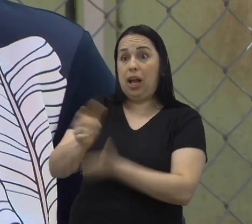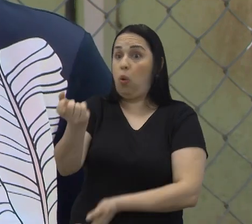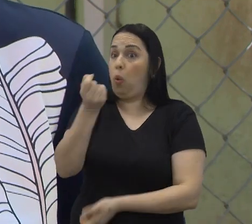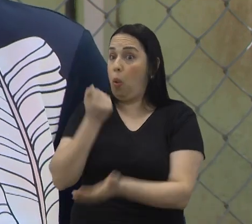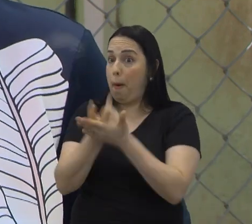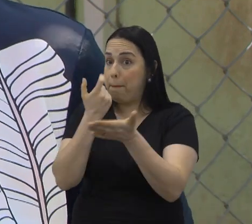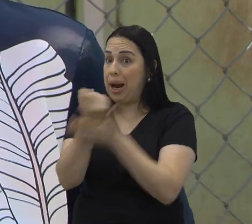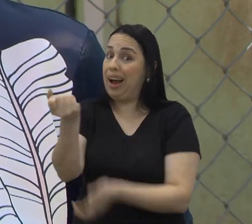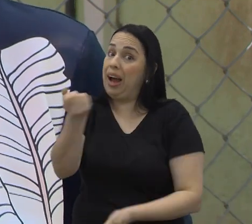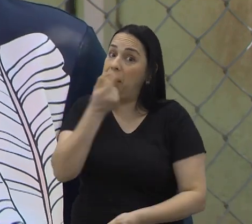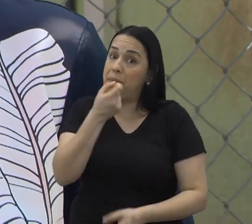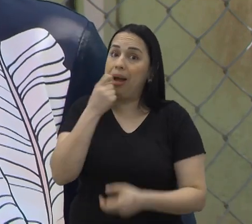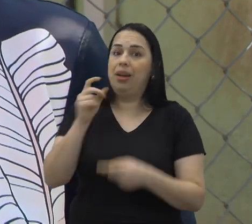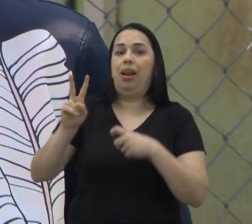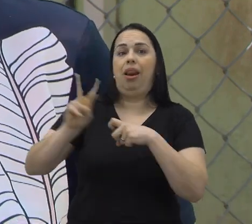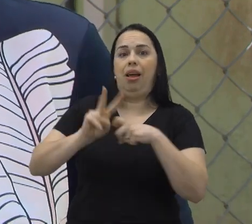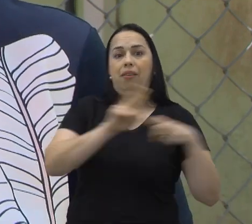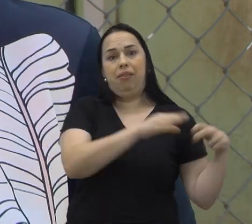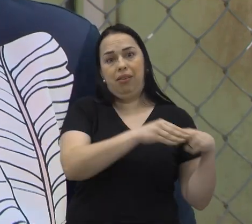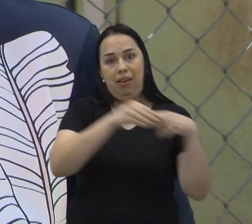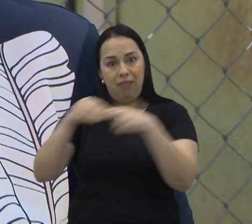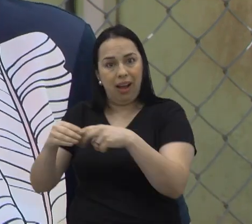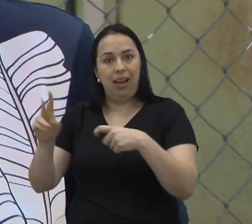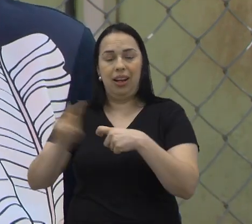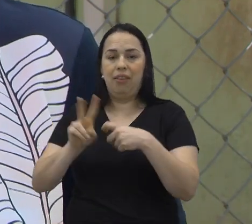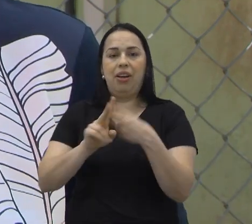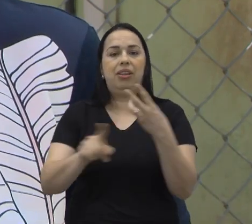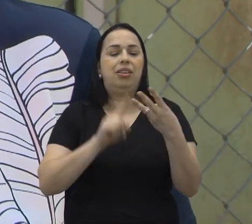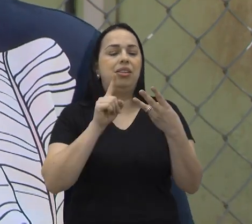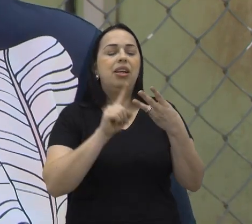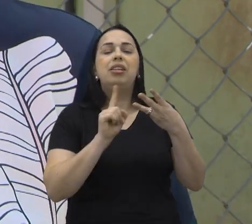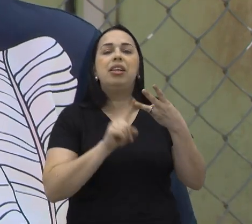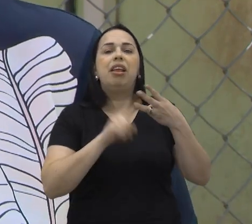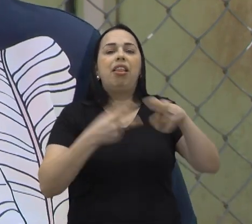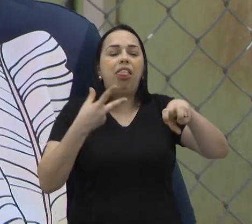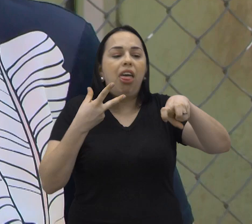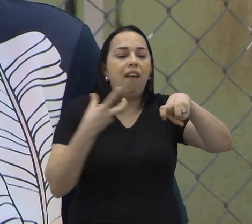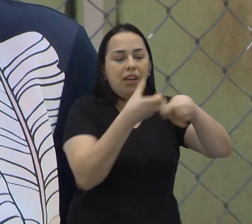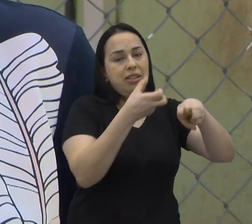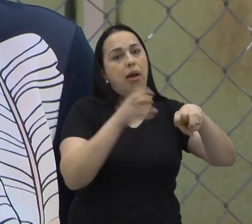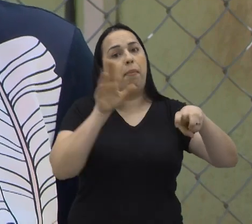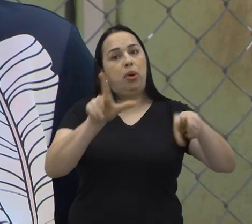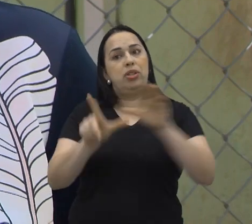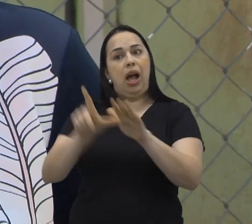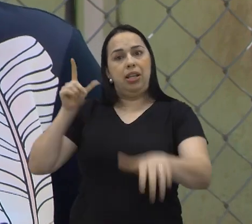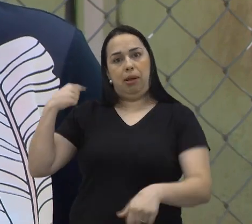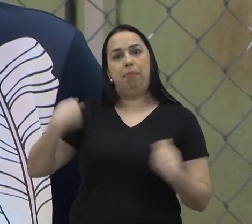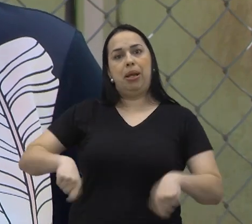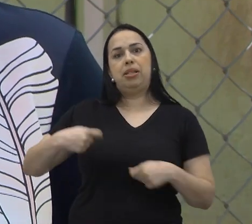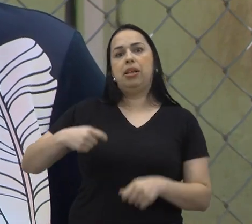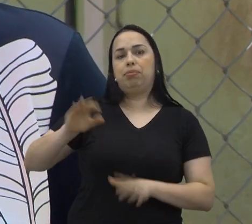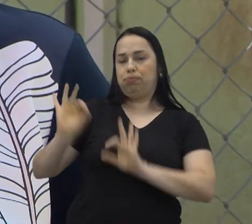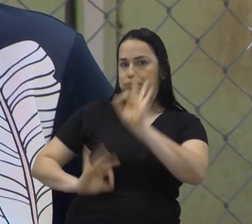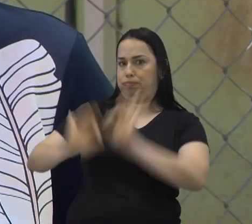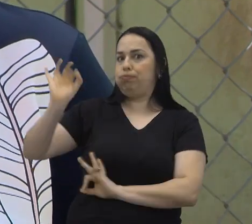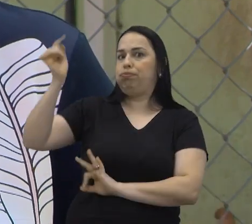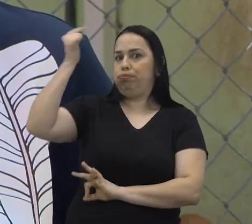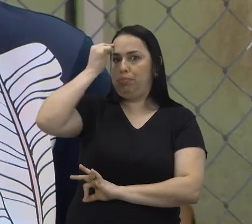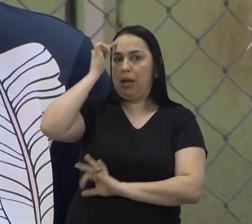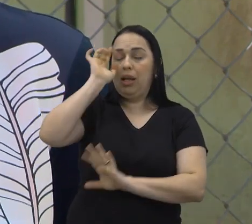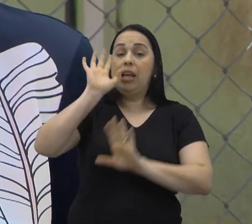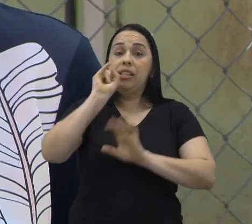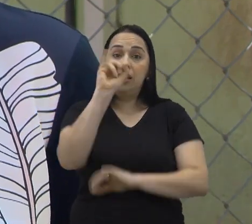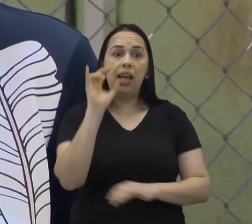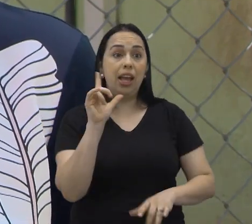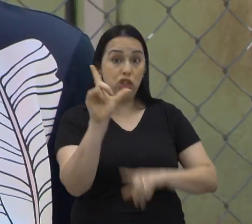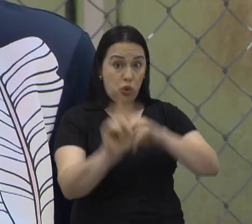com remédios, veterinário, as consultas de rotina, vacinas. Então tem que ser tudo muito bem pensado. E a pessoa